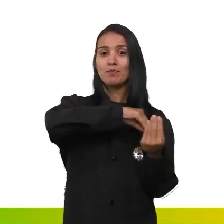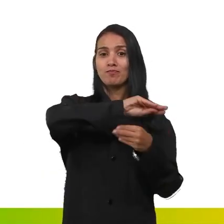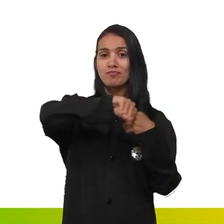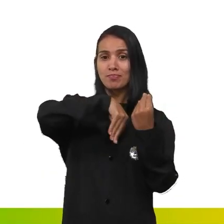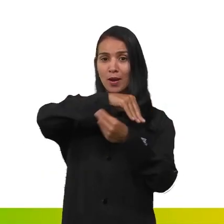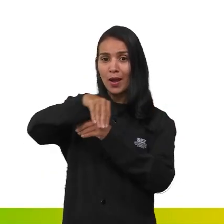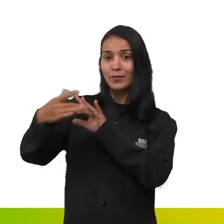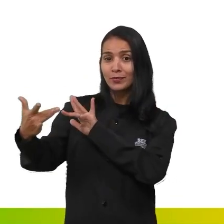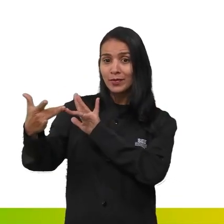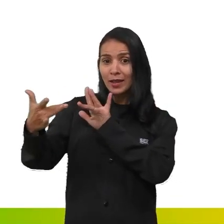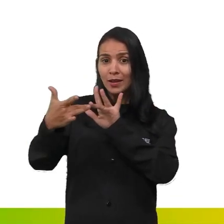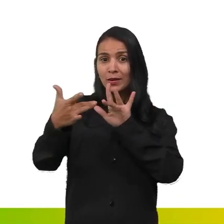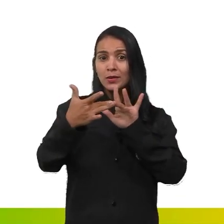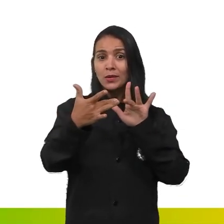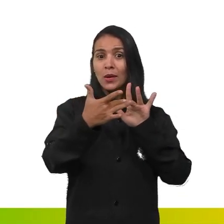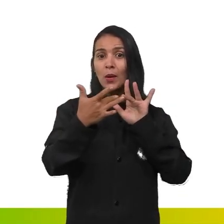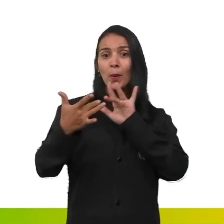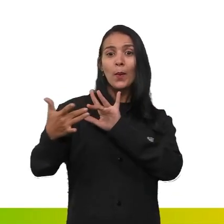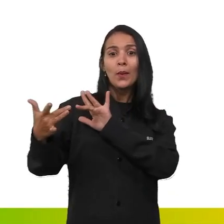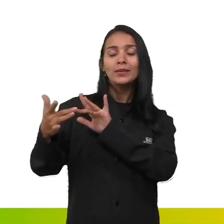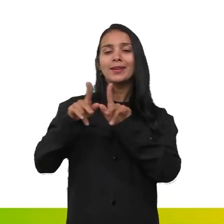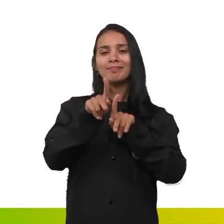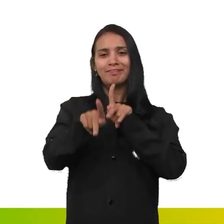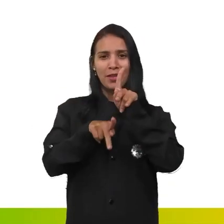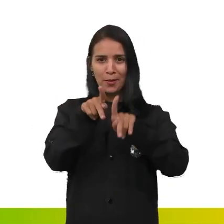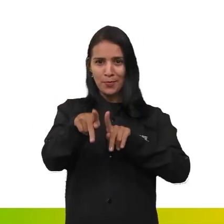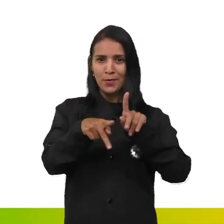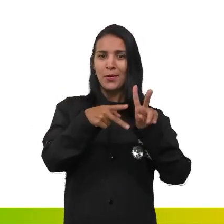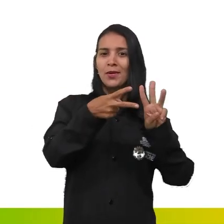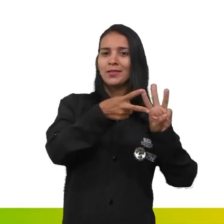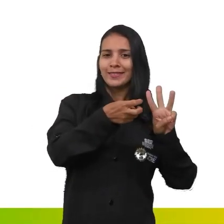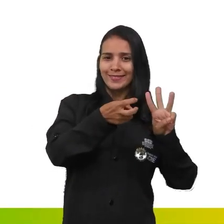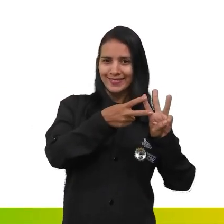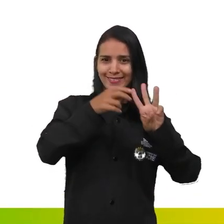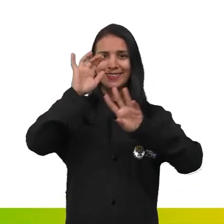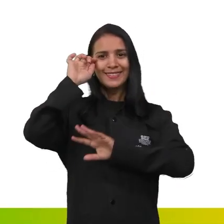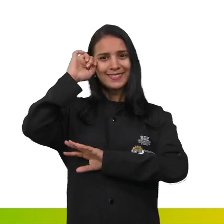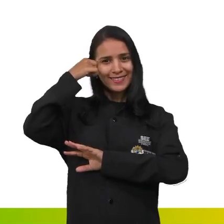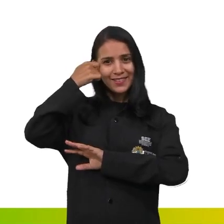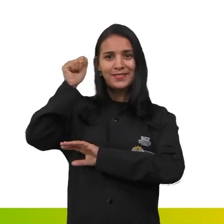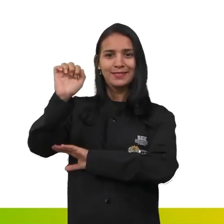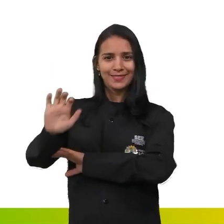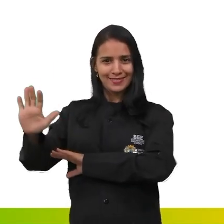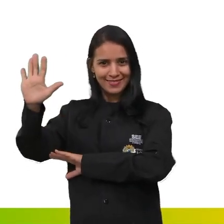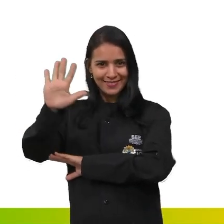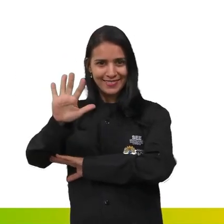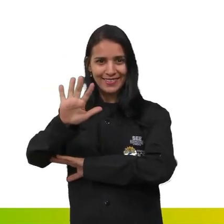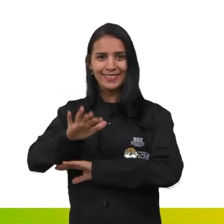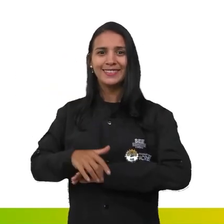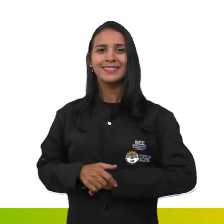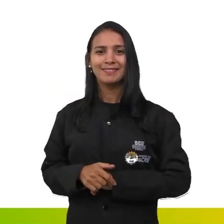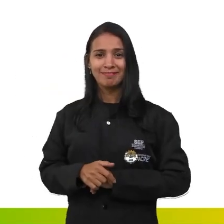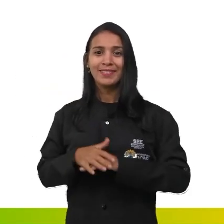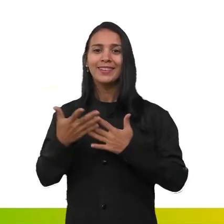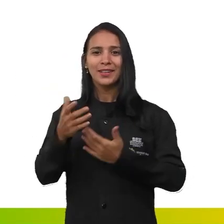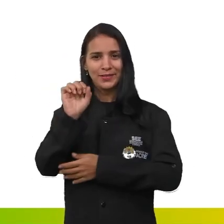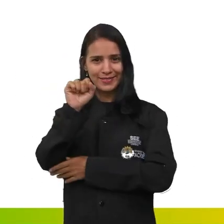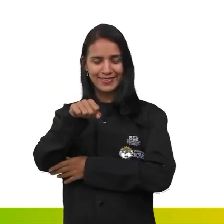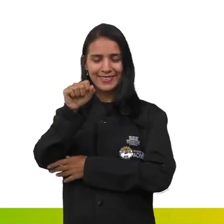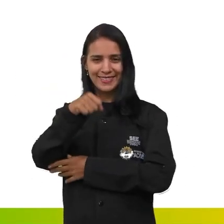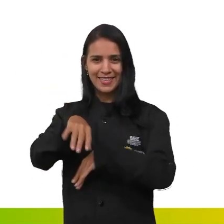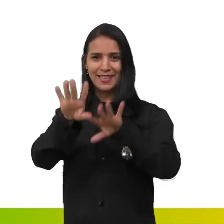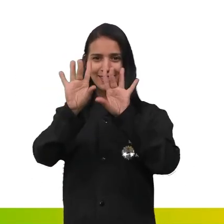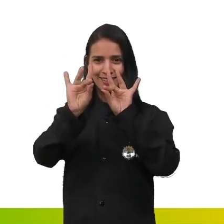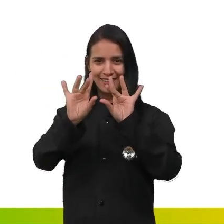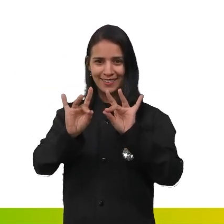convivência entre povos indígenas, africanos e europeus. Olha só, todas as matrizes descritas